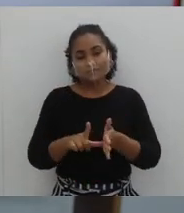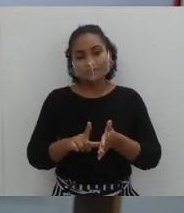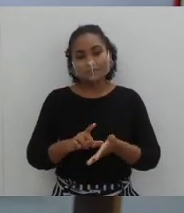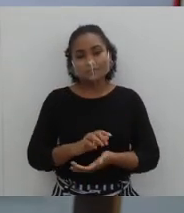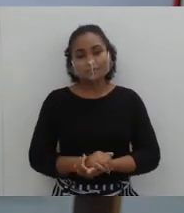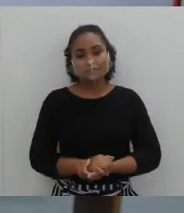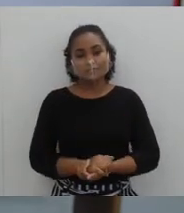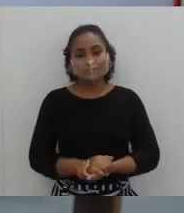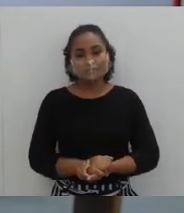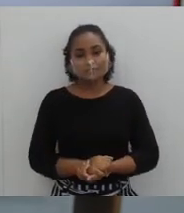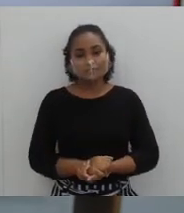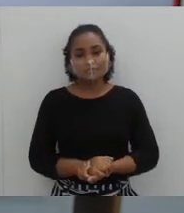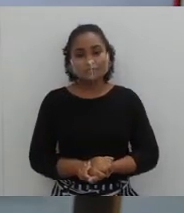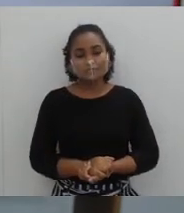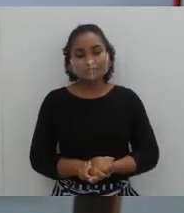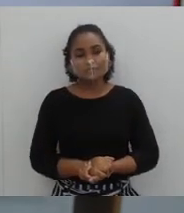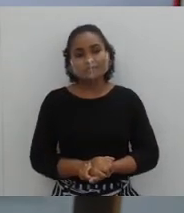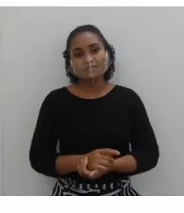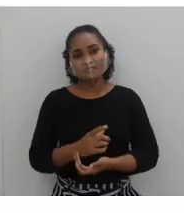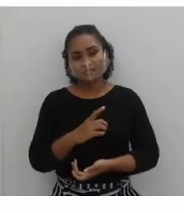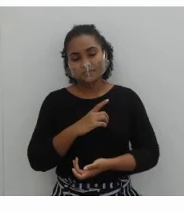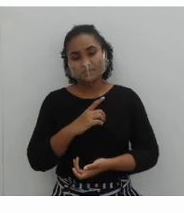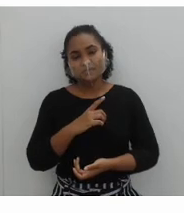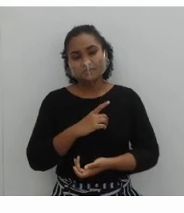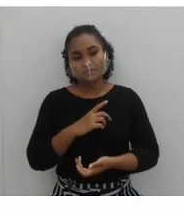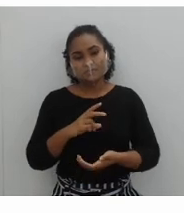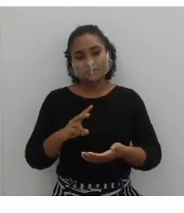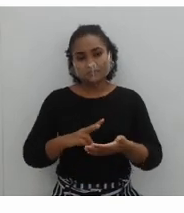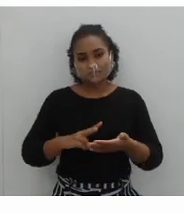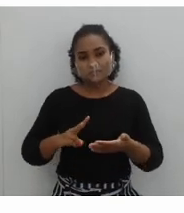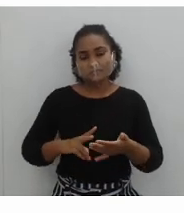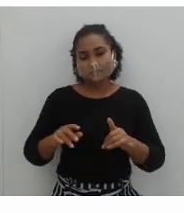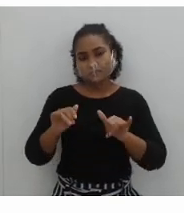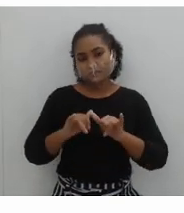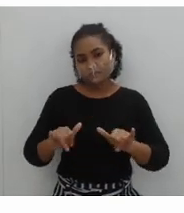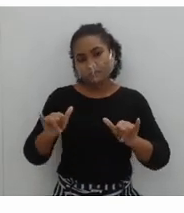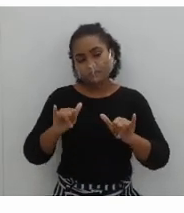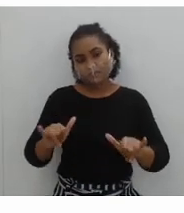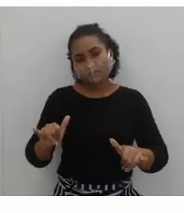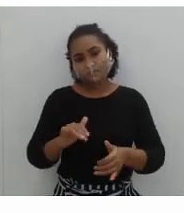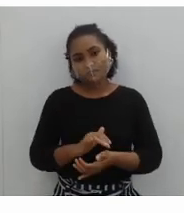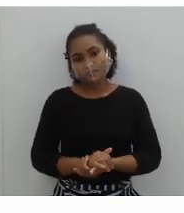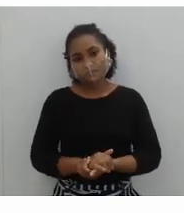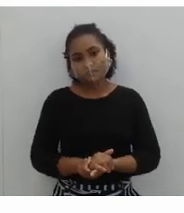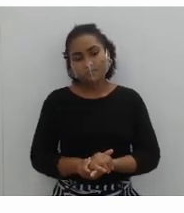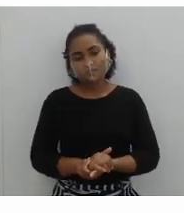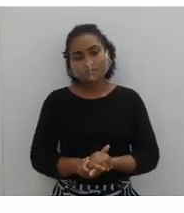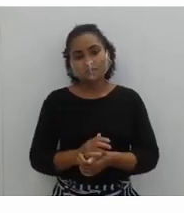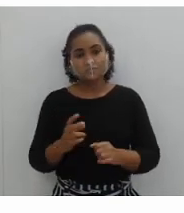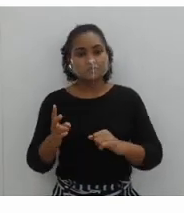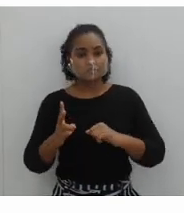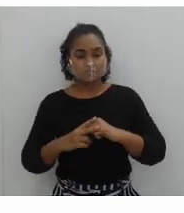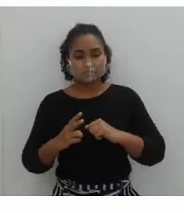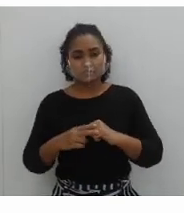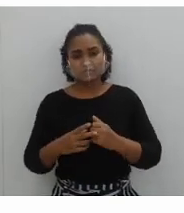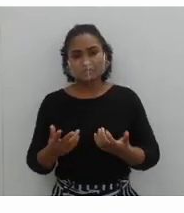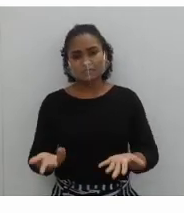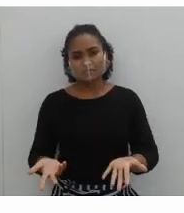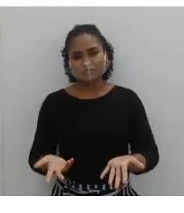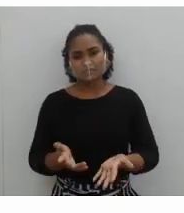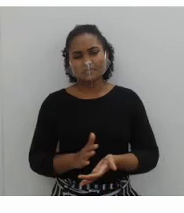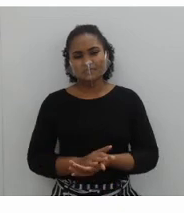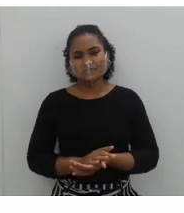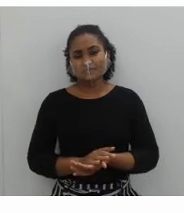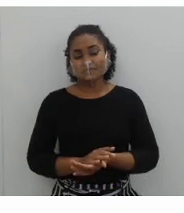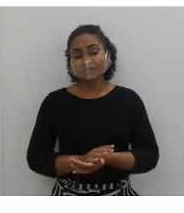tá bom? E E tem a non-verbal information, que são as informações não verbais. Ou seja, aquilo que